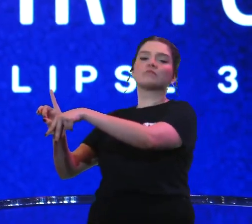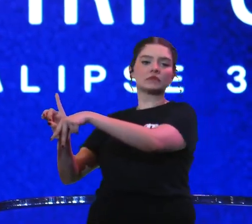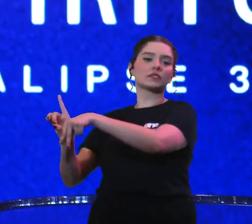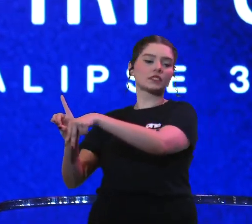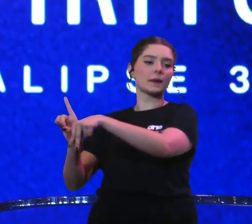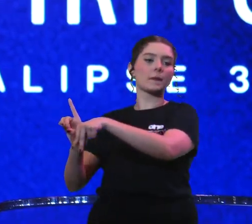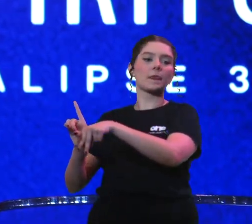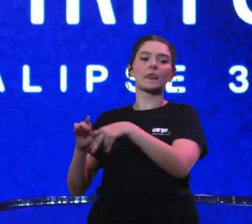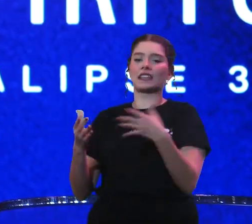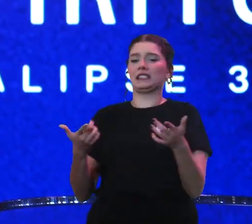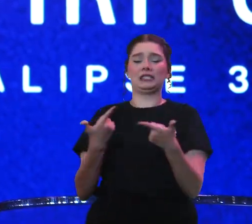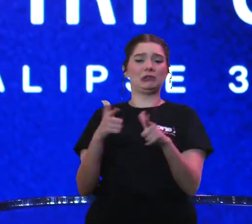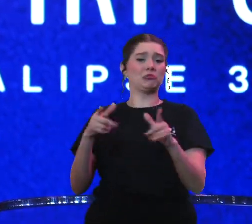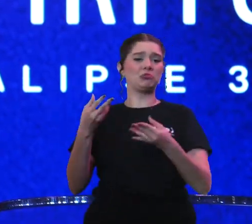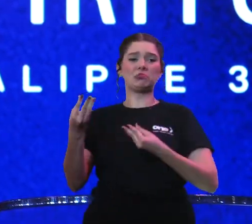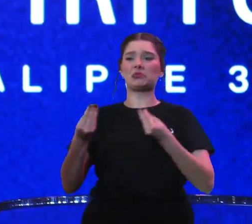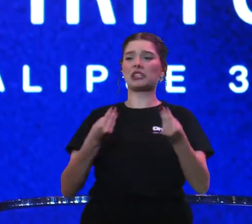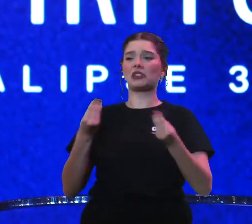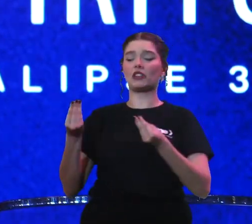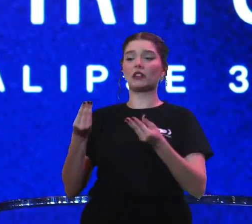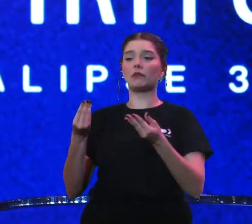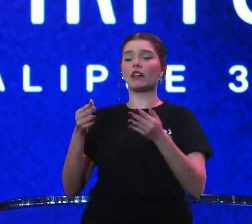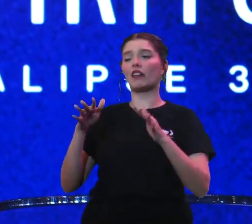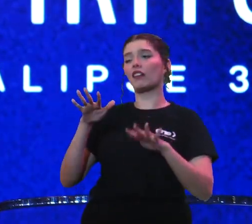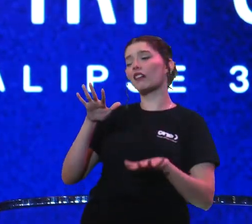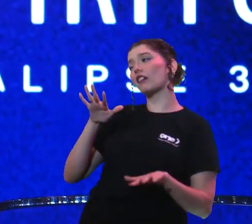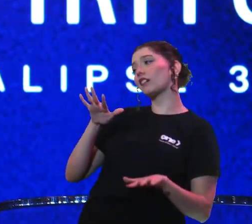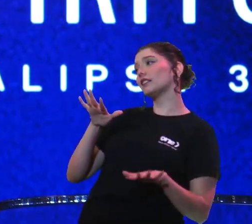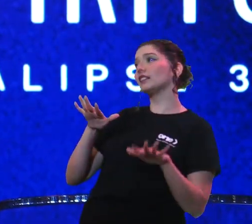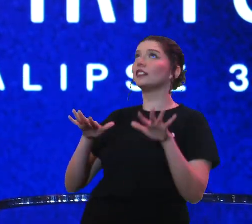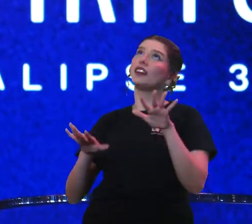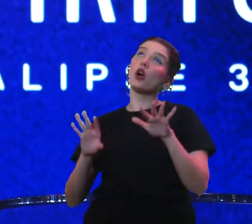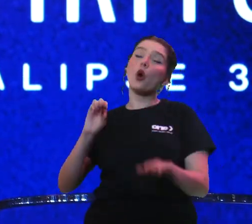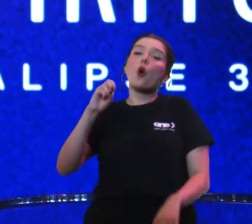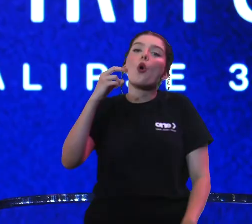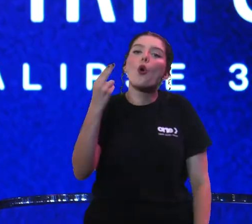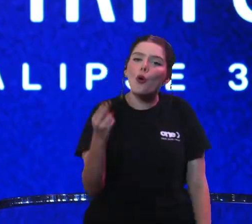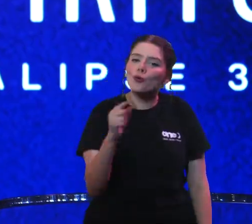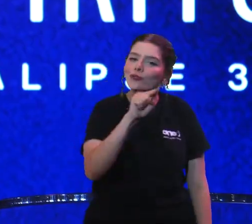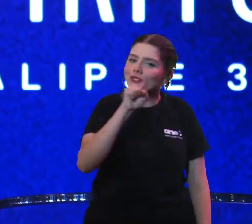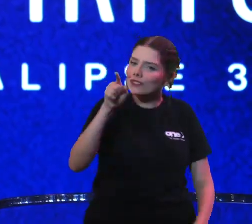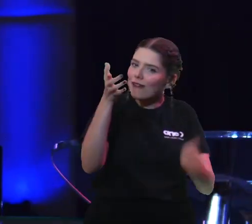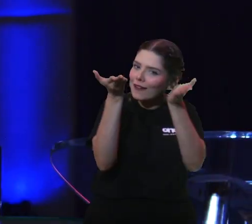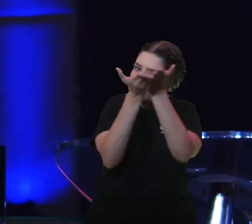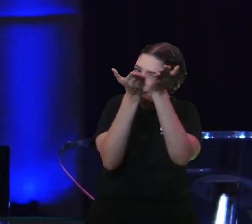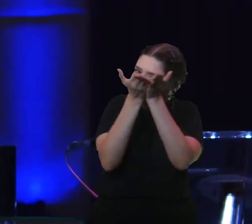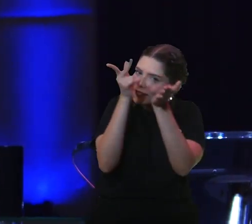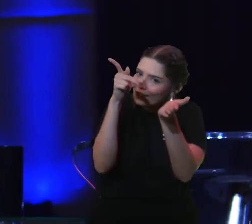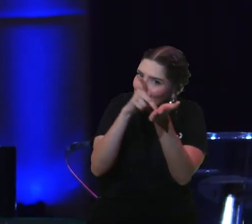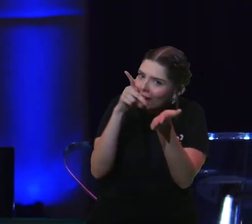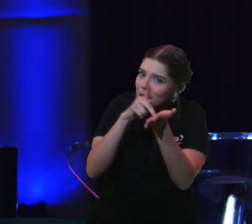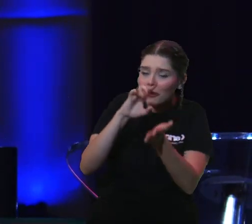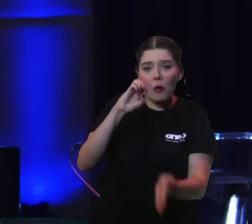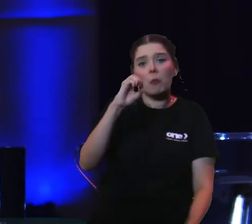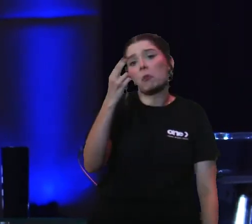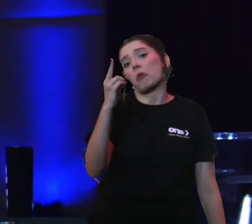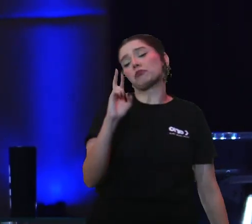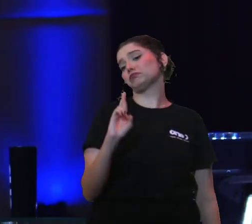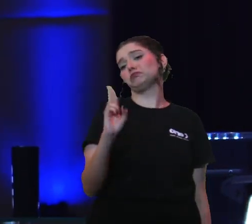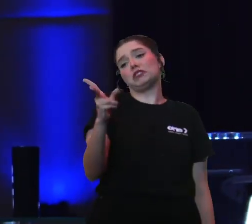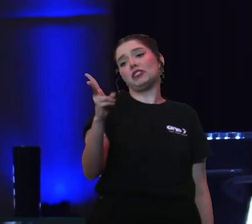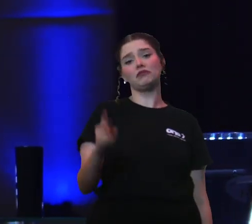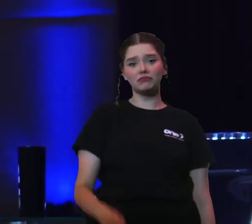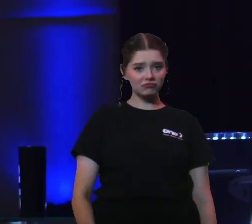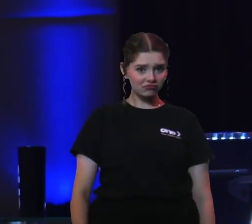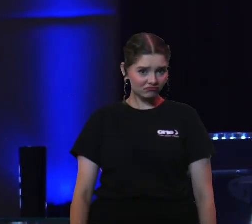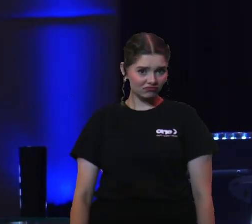países, que não dá para ficar em cima do muro, meu irmão. Ou você é crente, ou você não é. Ou é quente, ou é